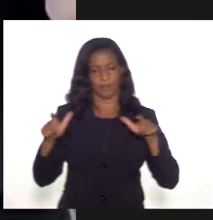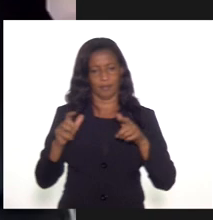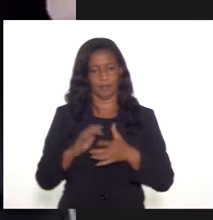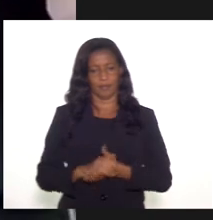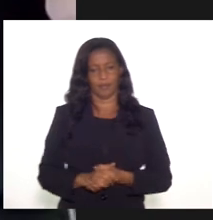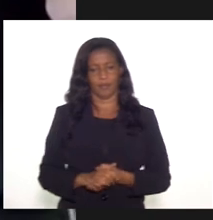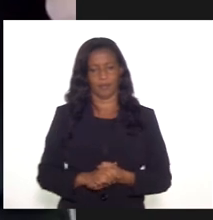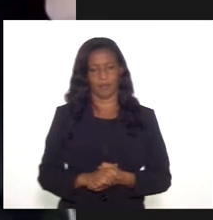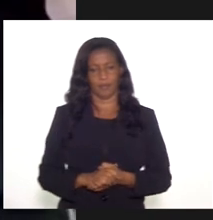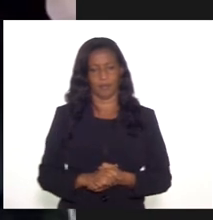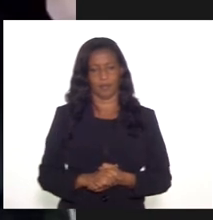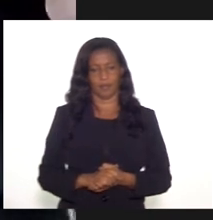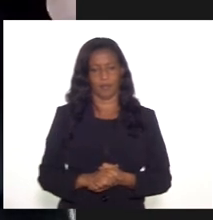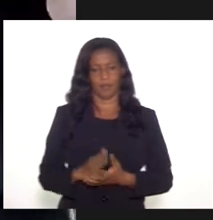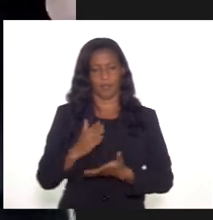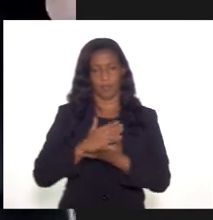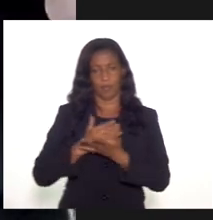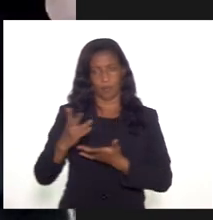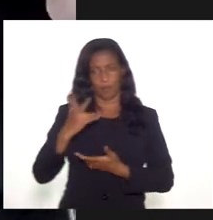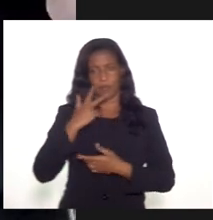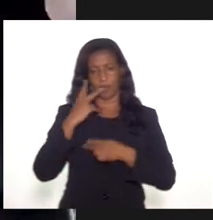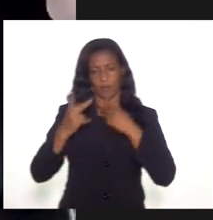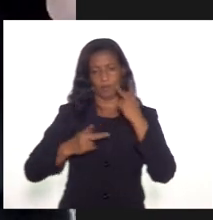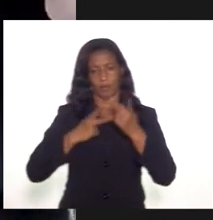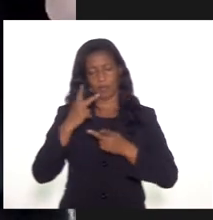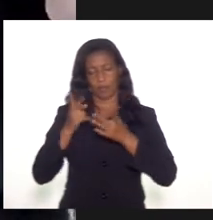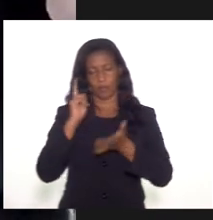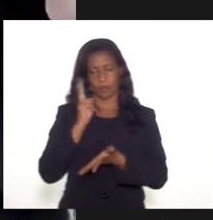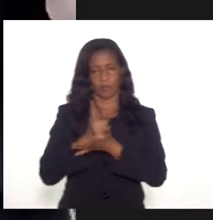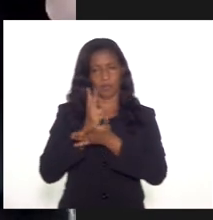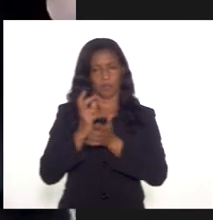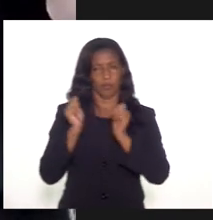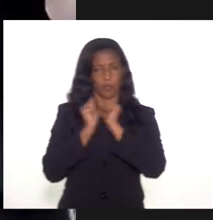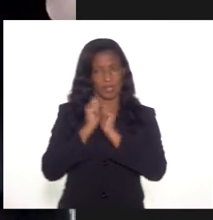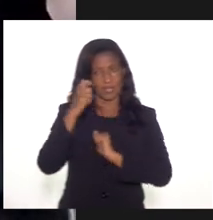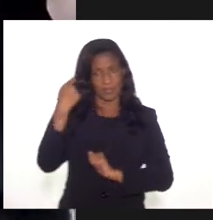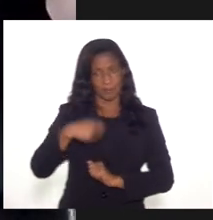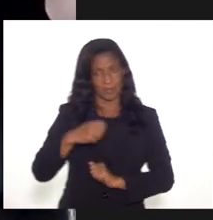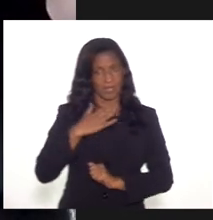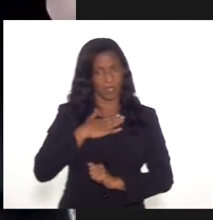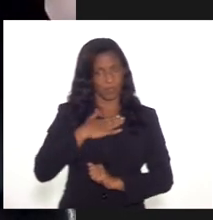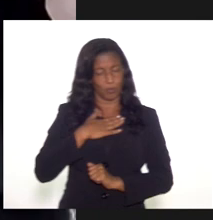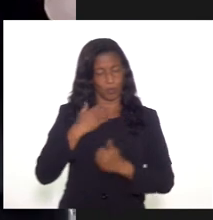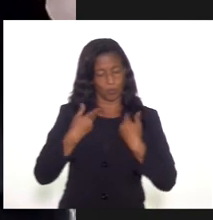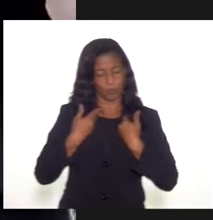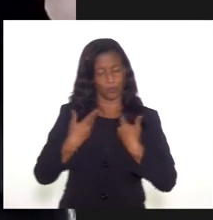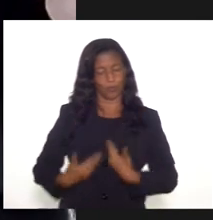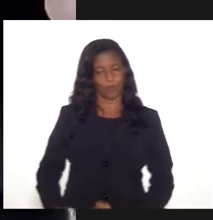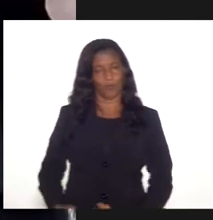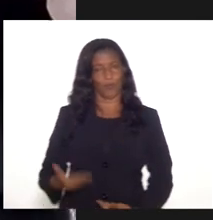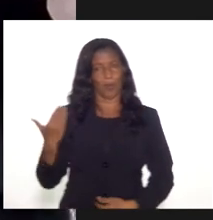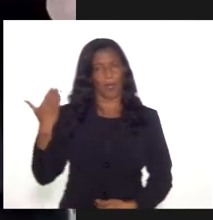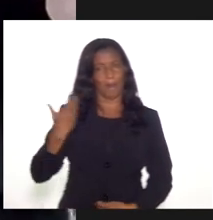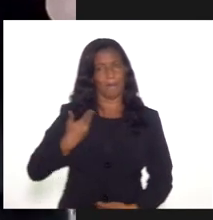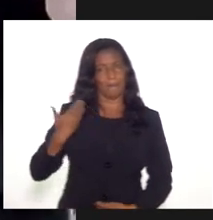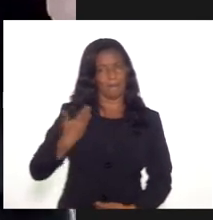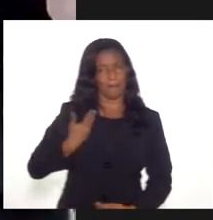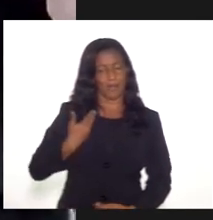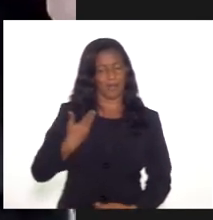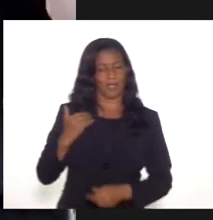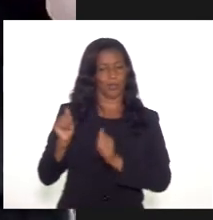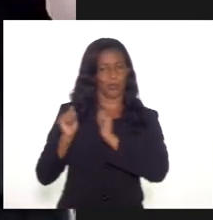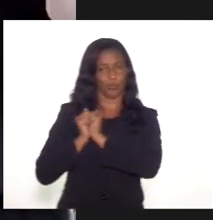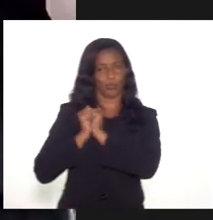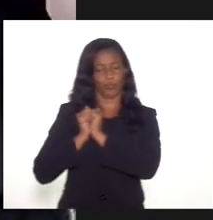iniciar falando isso, estamos sempre juntos, precisando de mim, estou aqui com o ombro amigo, sempre,